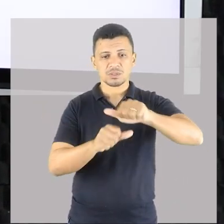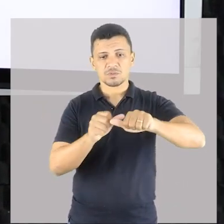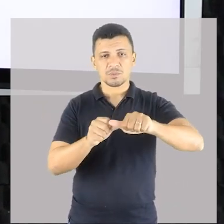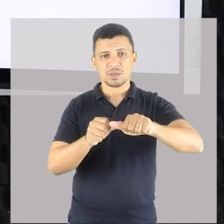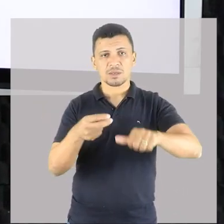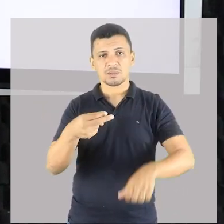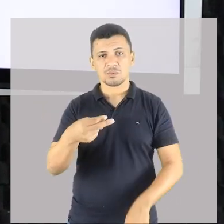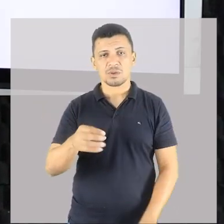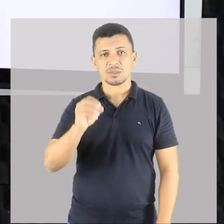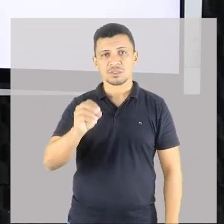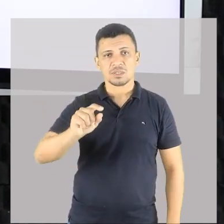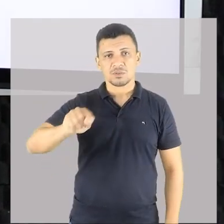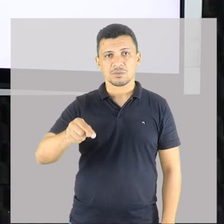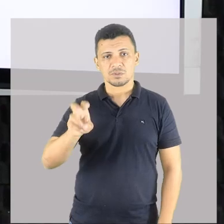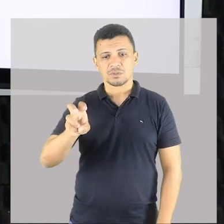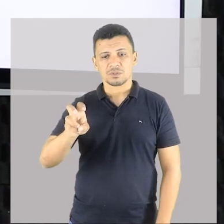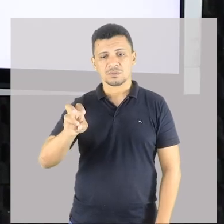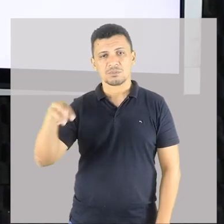0,5 metro.